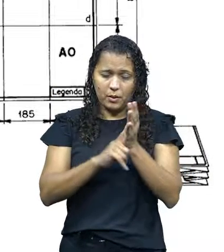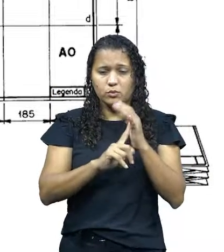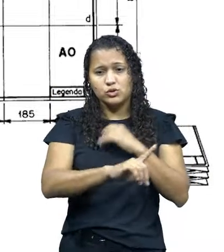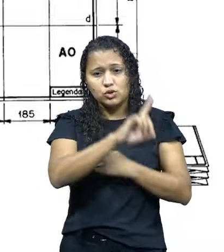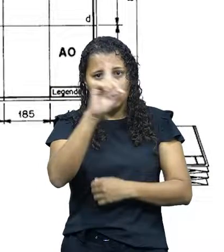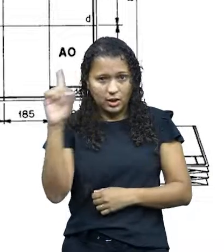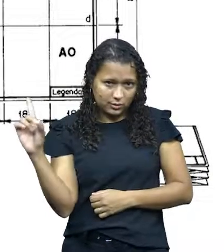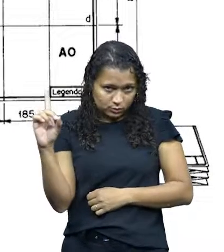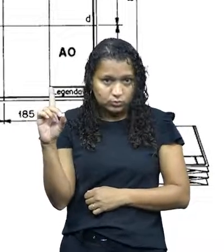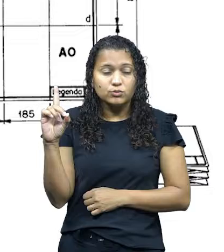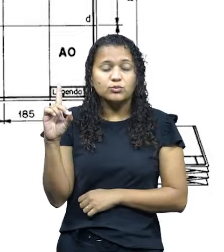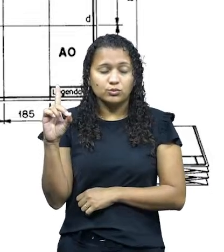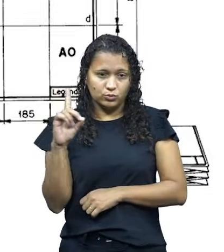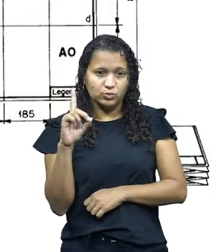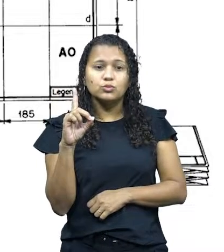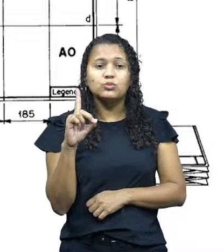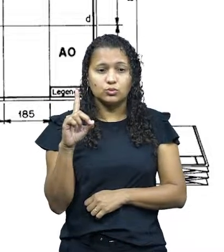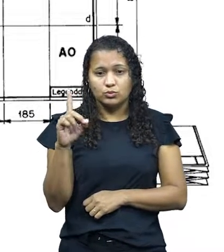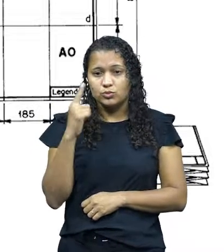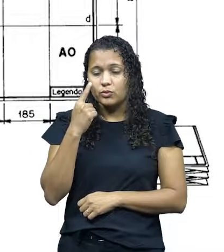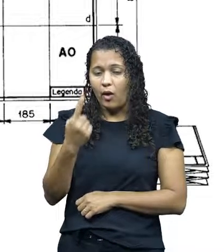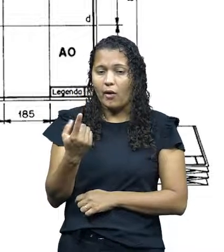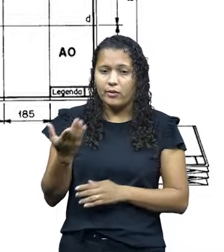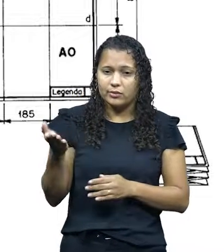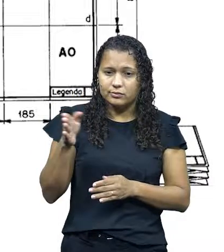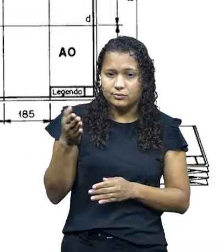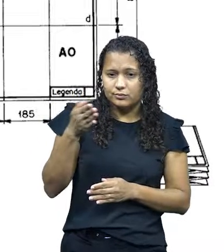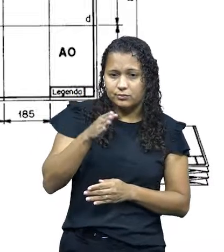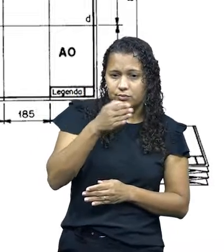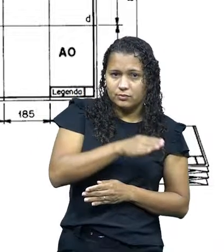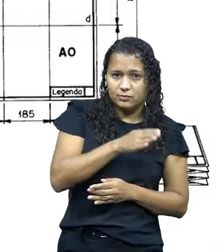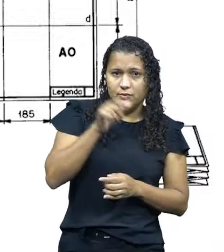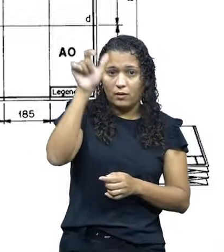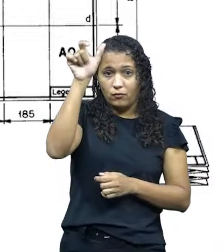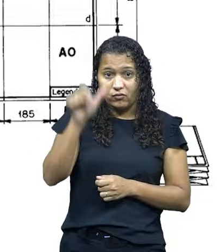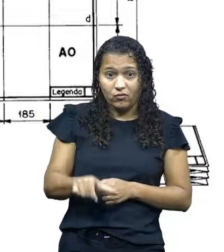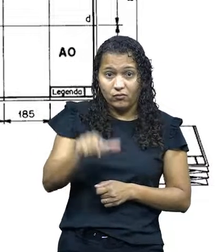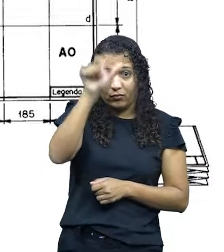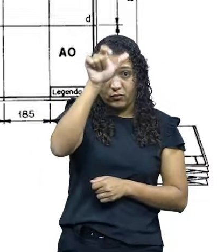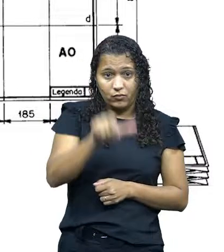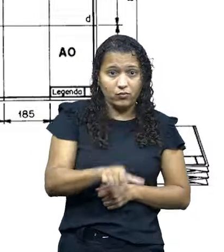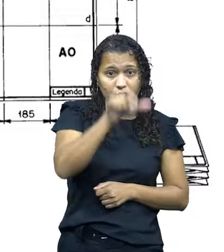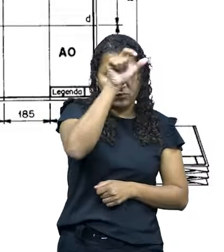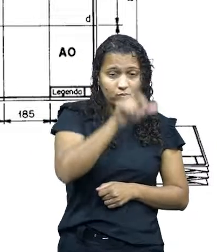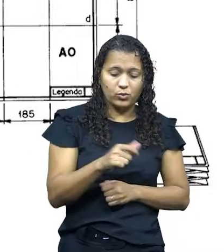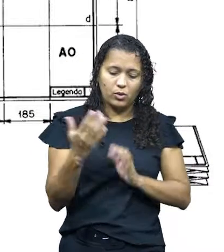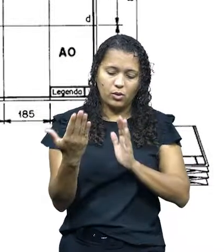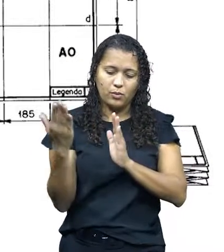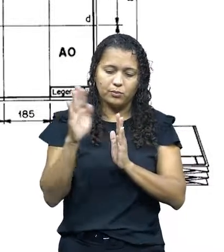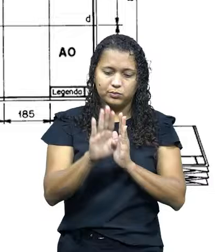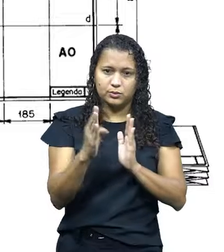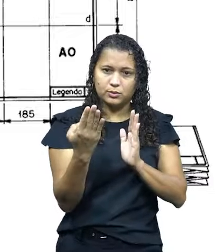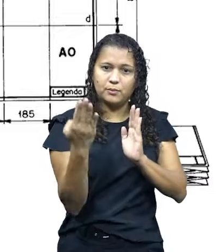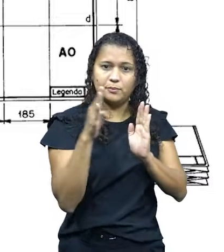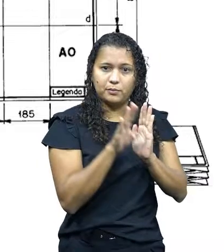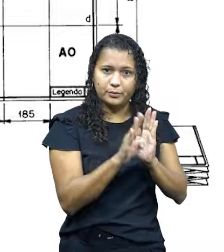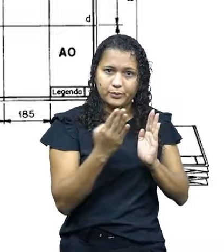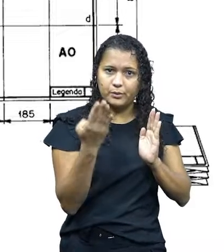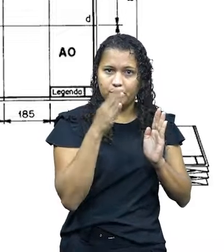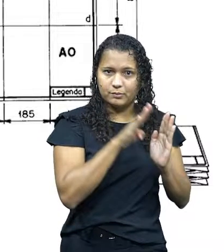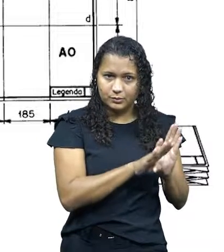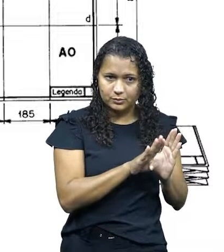imagem, começando pelo lado direito da folha, seguindo dobras verticais. E as cópias, elas devem